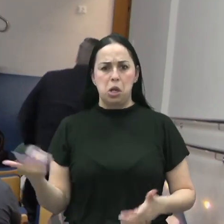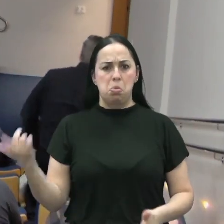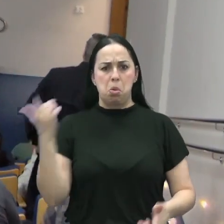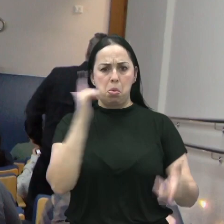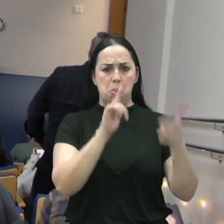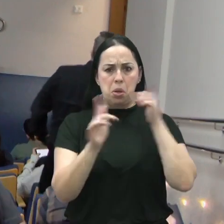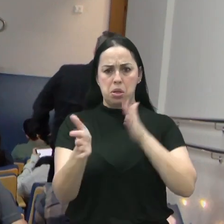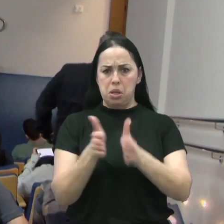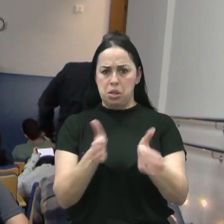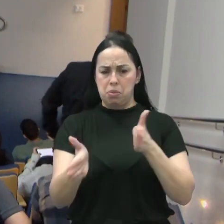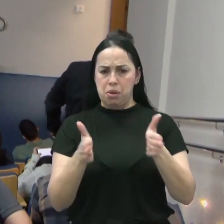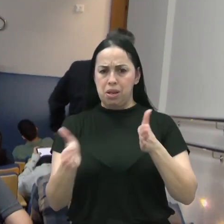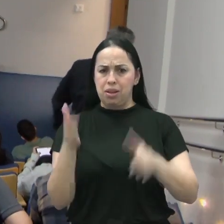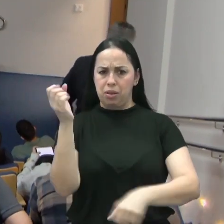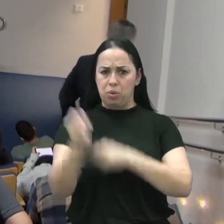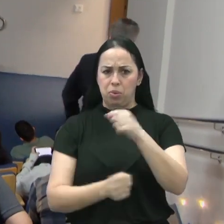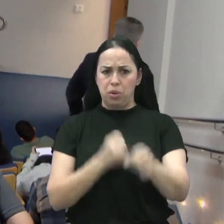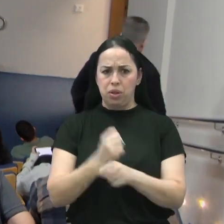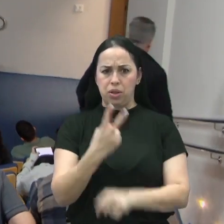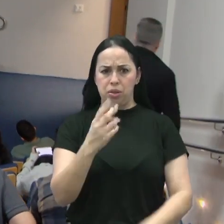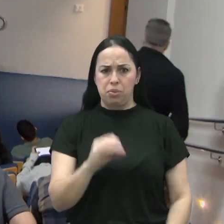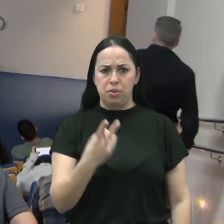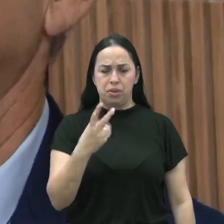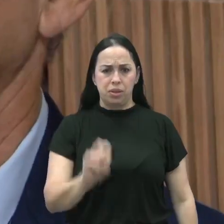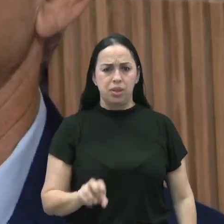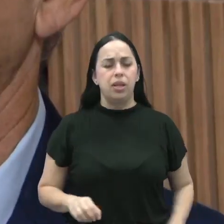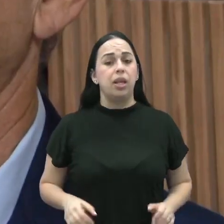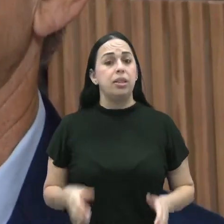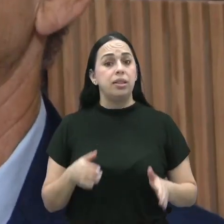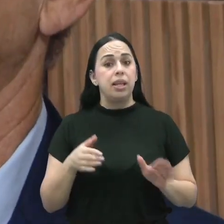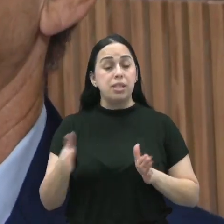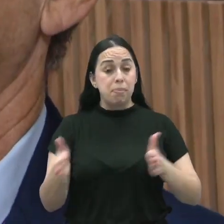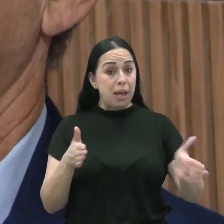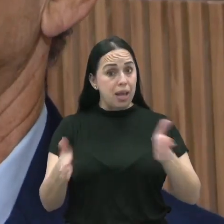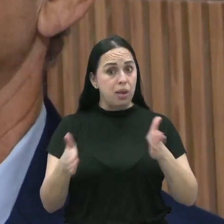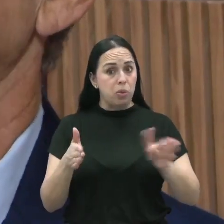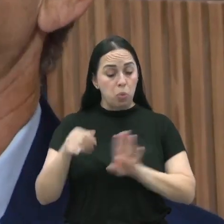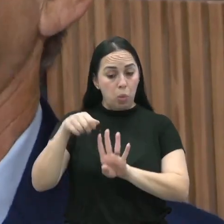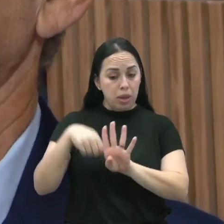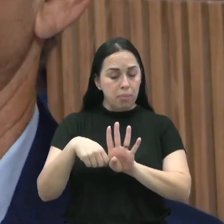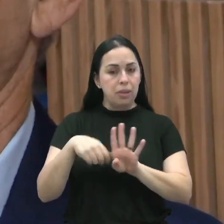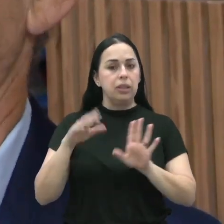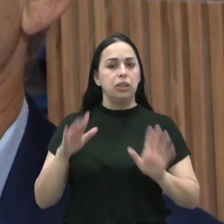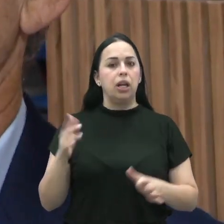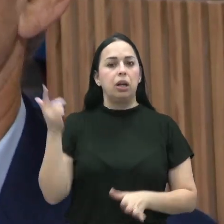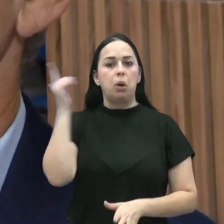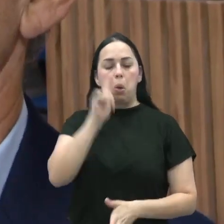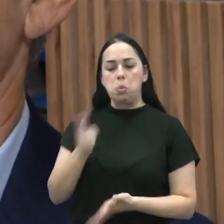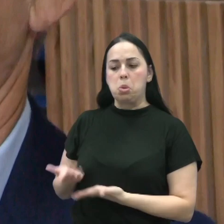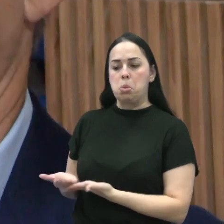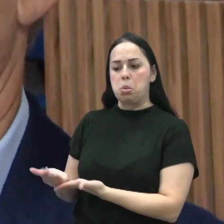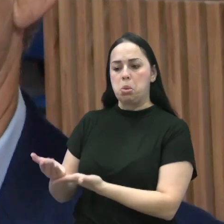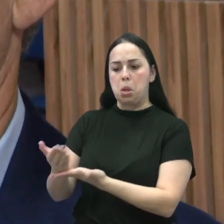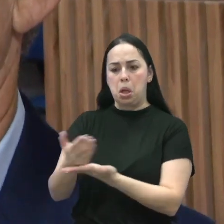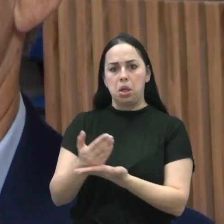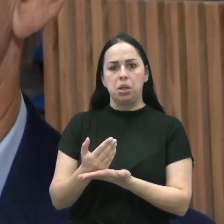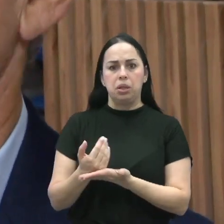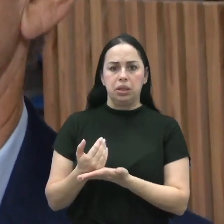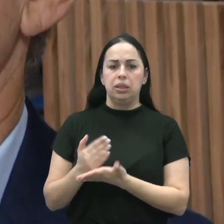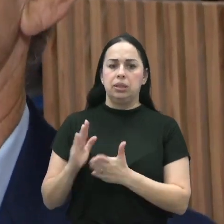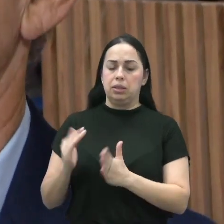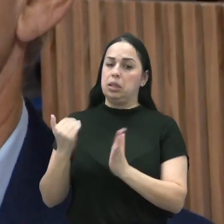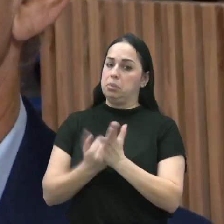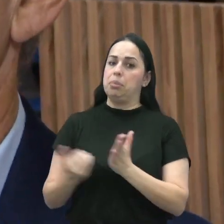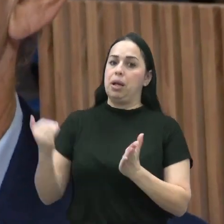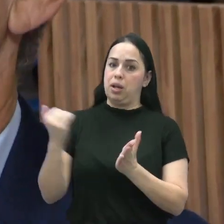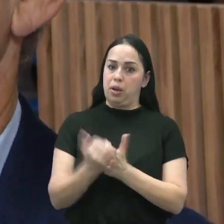resultados obtidos neste início de 2025. No primeiro quadrimestre, a gente já tem uma arrecadação sempre histórico,